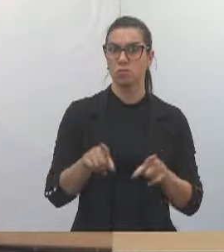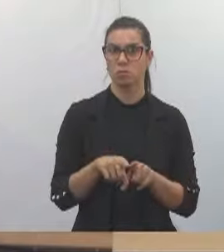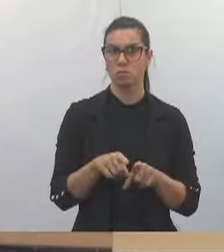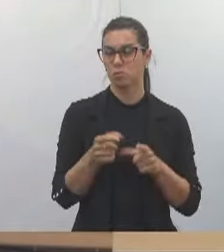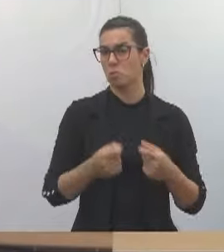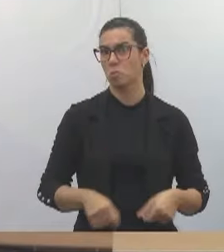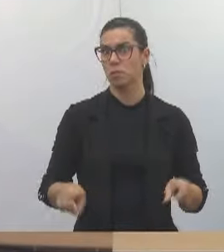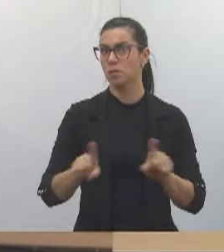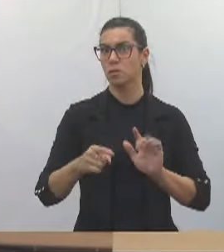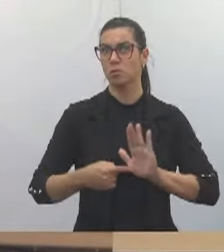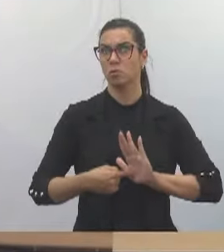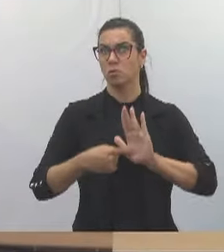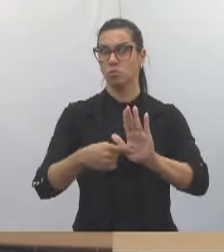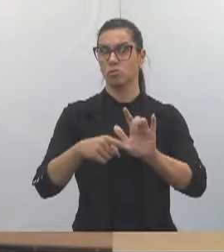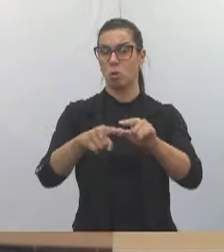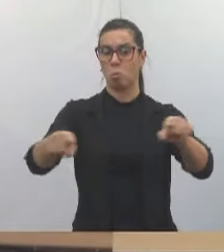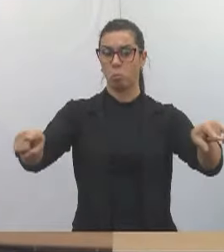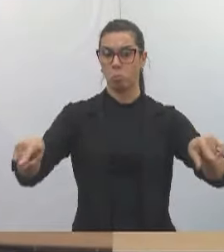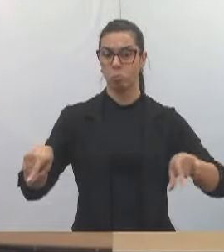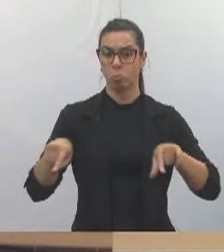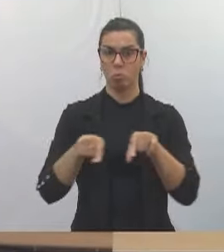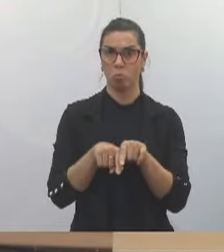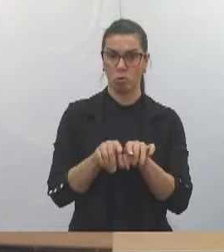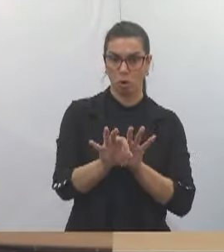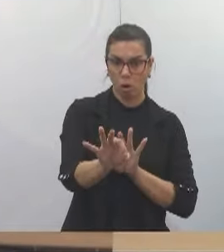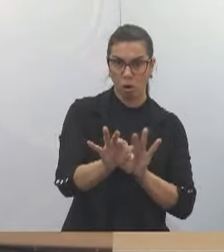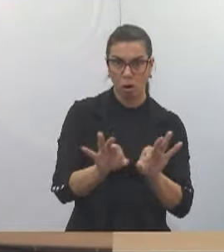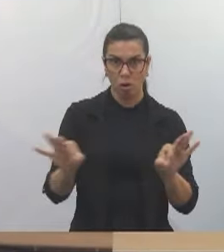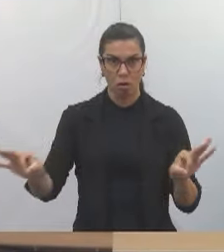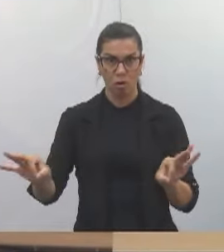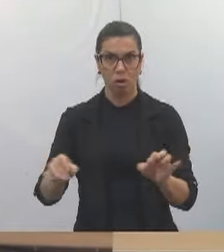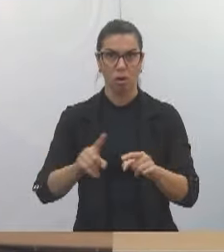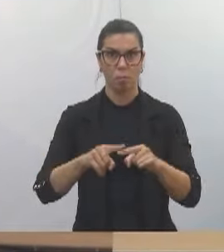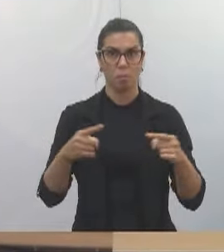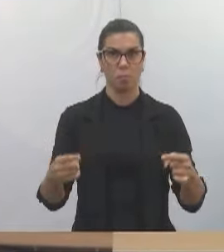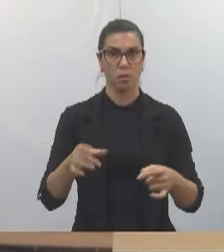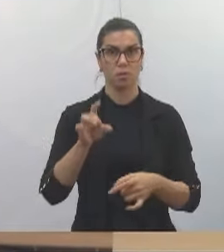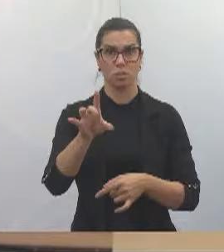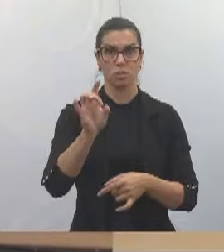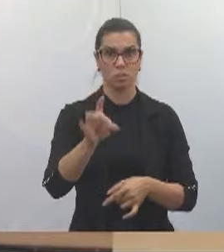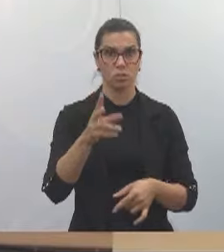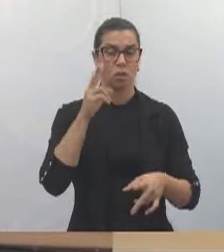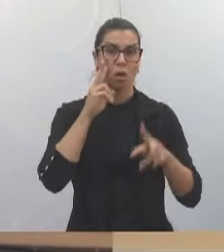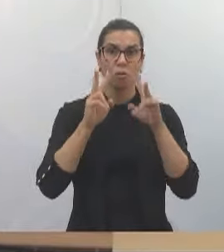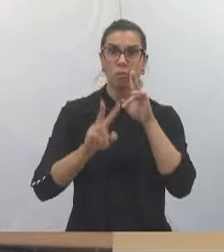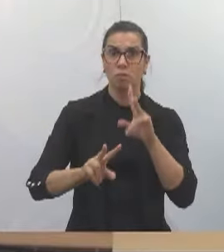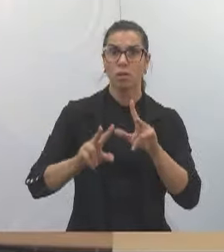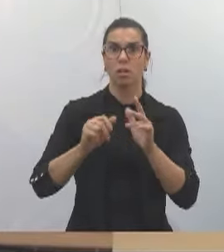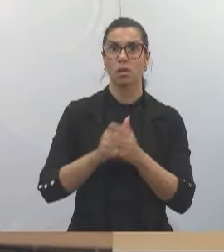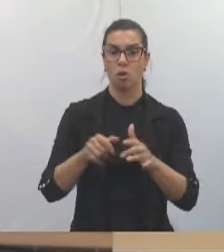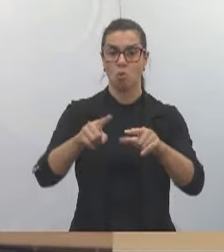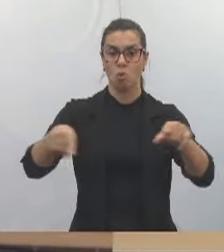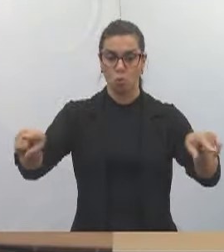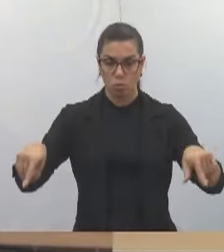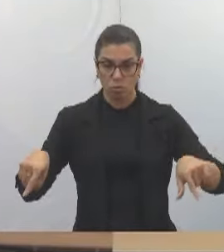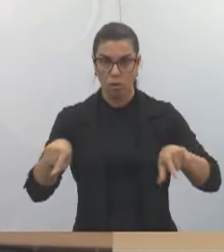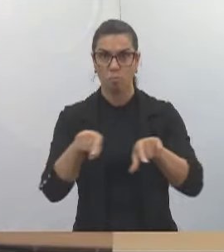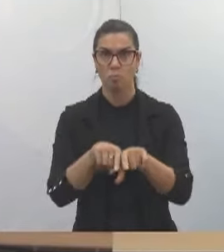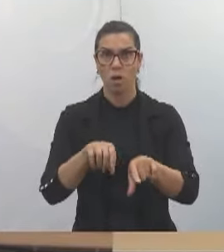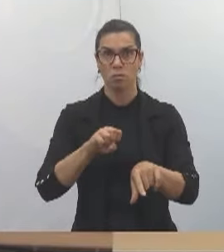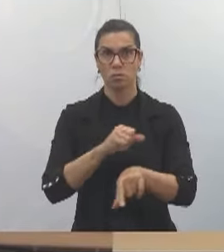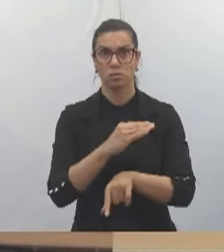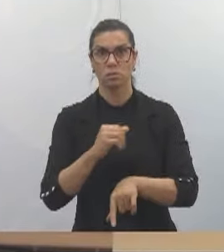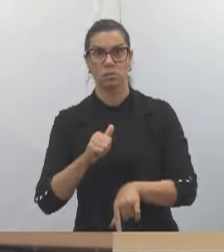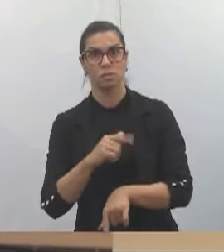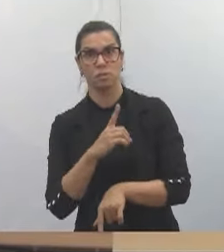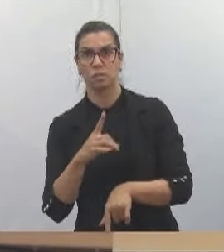para isso. É somente ter um pouco de compaixão pelos animais para saber o tamanho de uma sacada e que o animal não é para